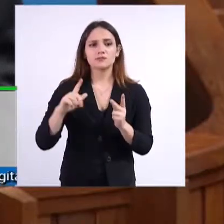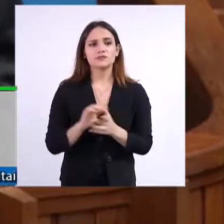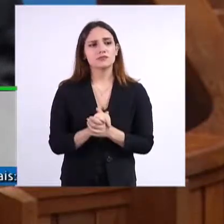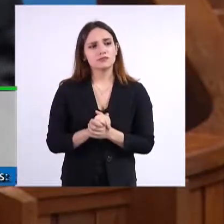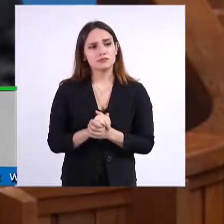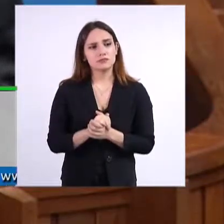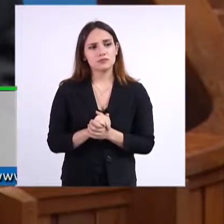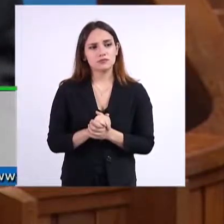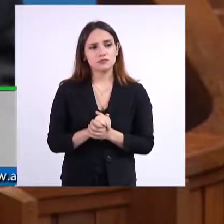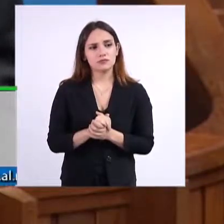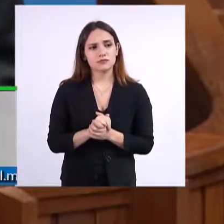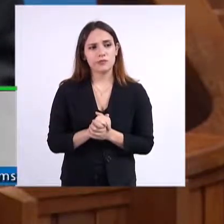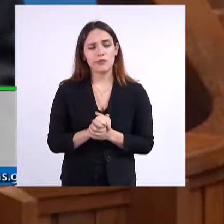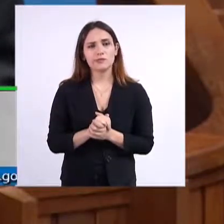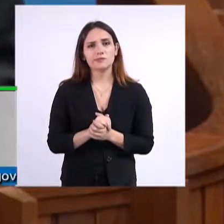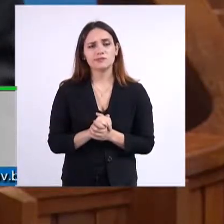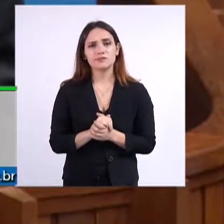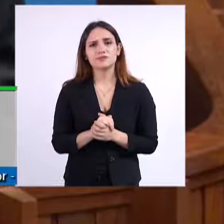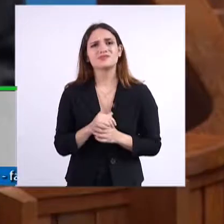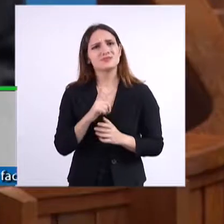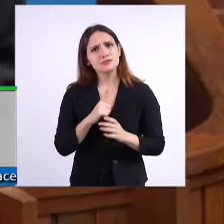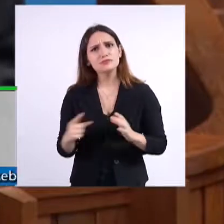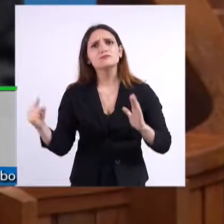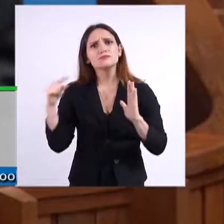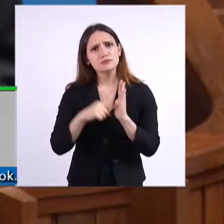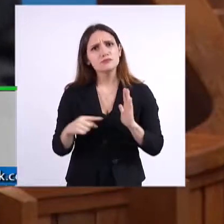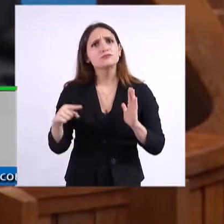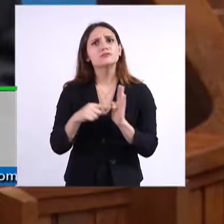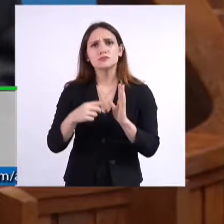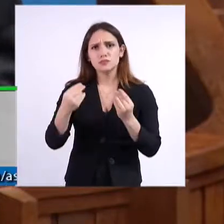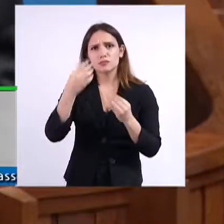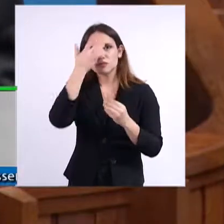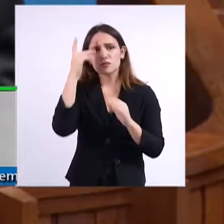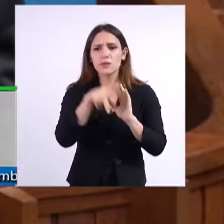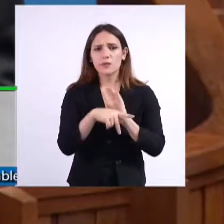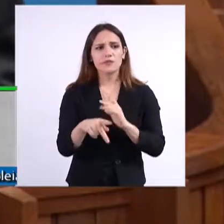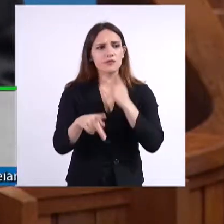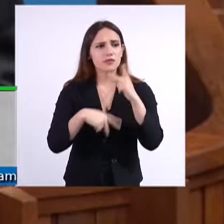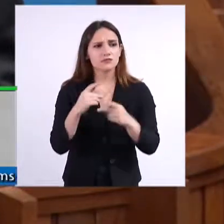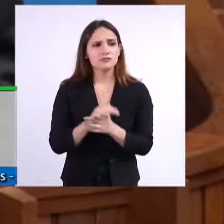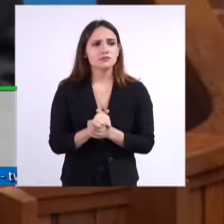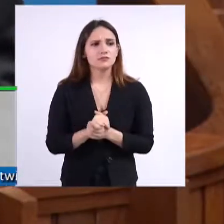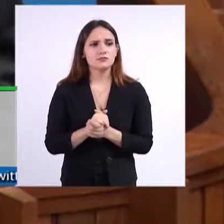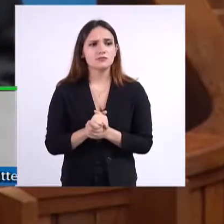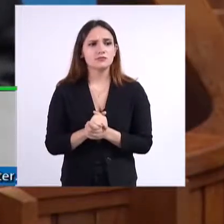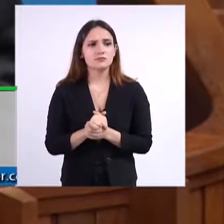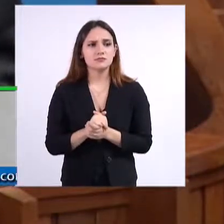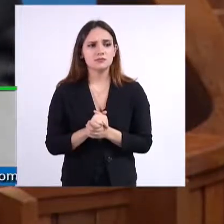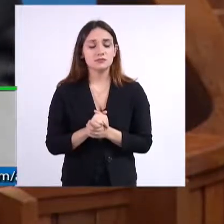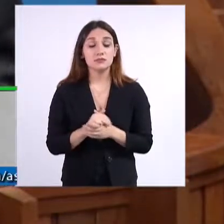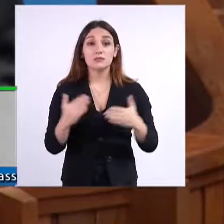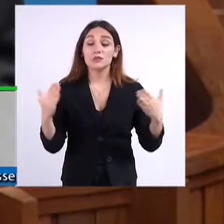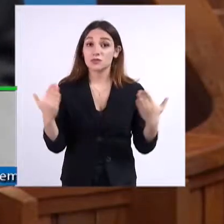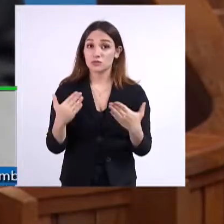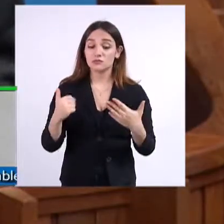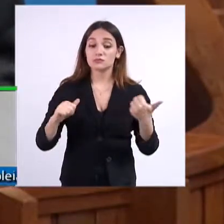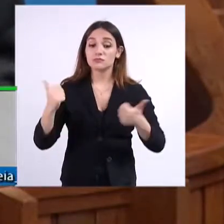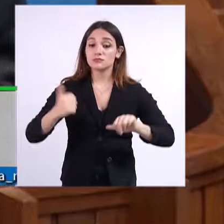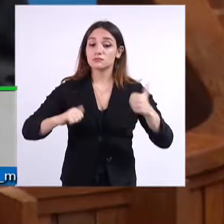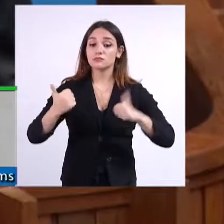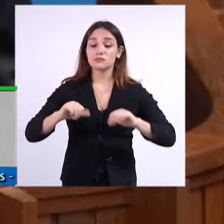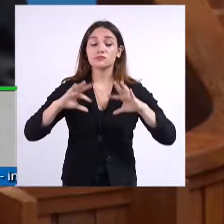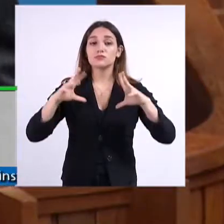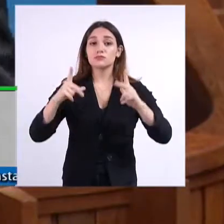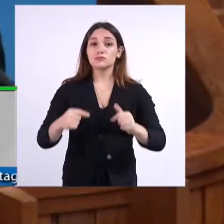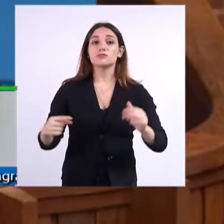desencadeada após um grande número de queixas dos consumidores, a análise está em fase final